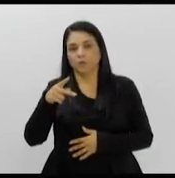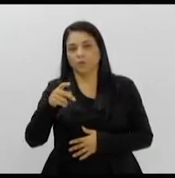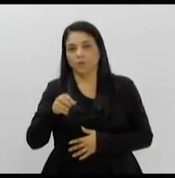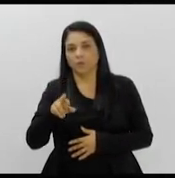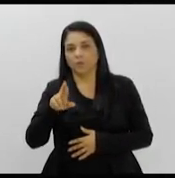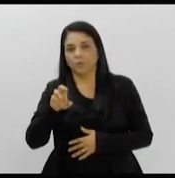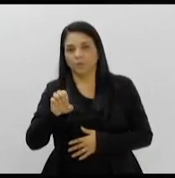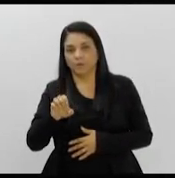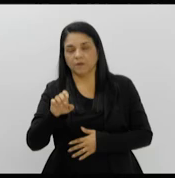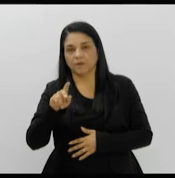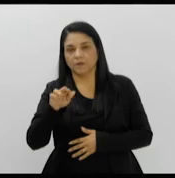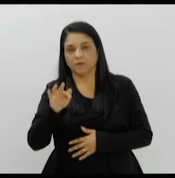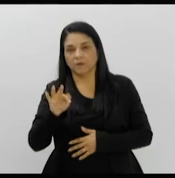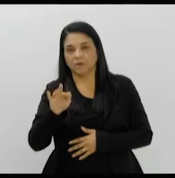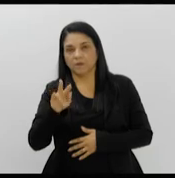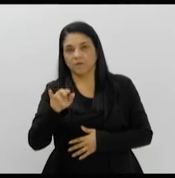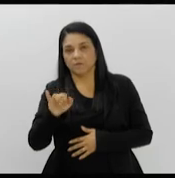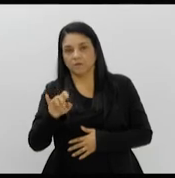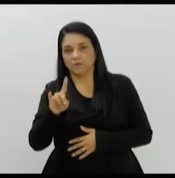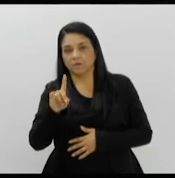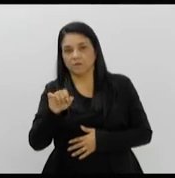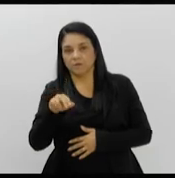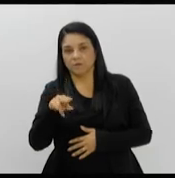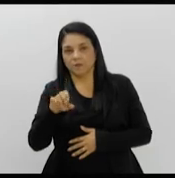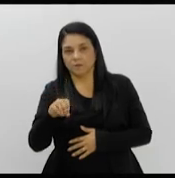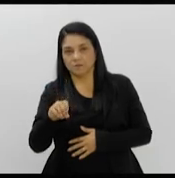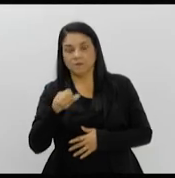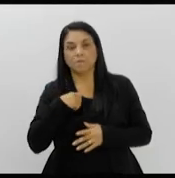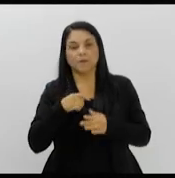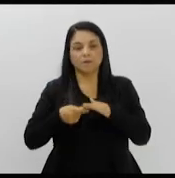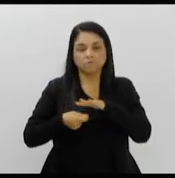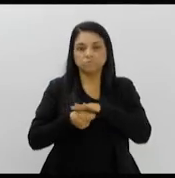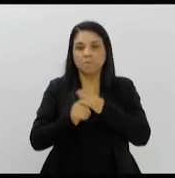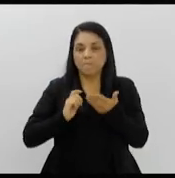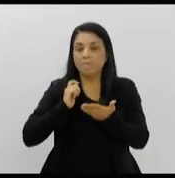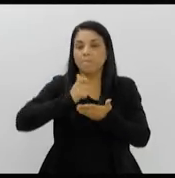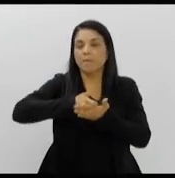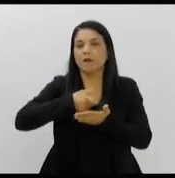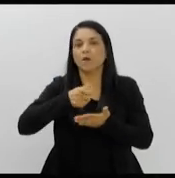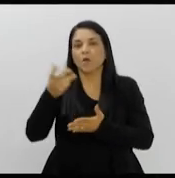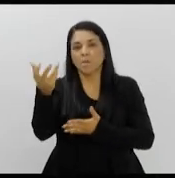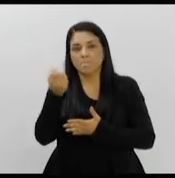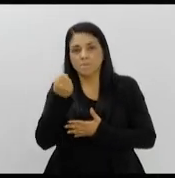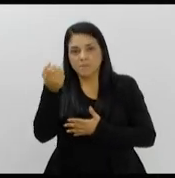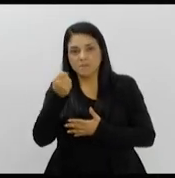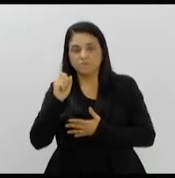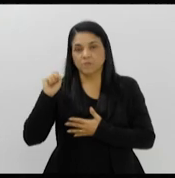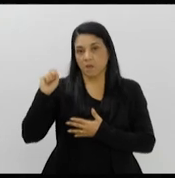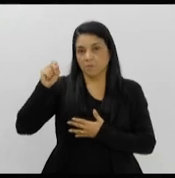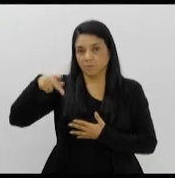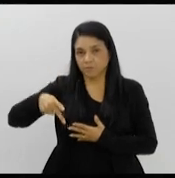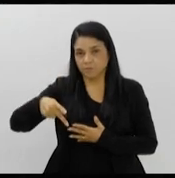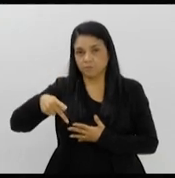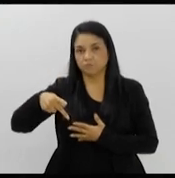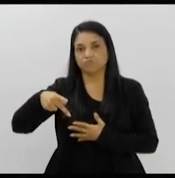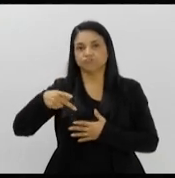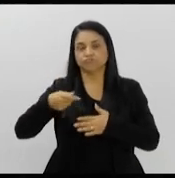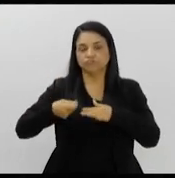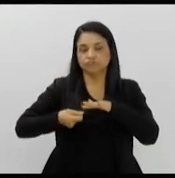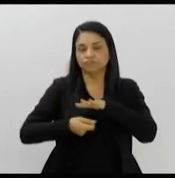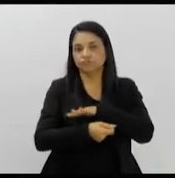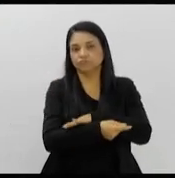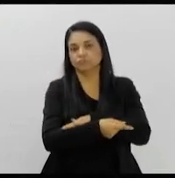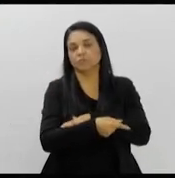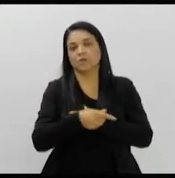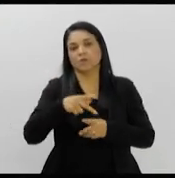Para sustentar o pagamento de pensões e aposentadorias do fundo único